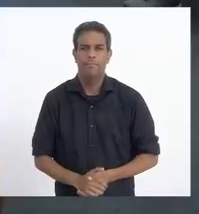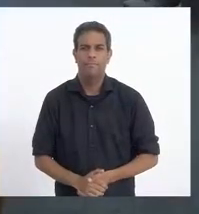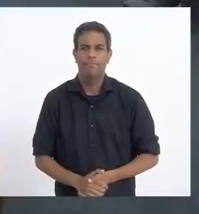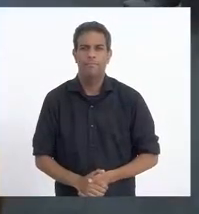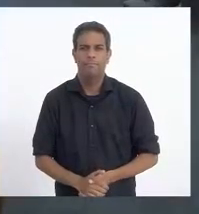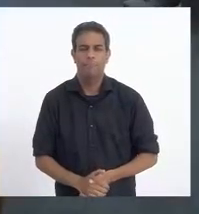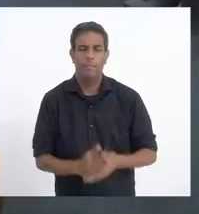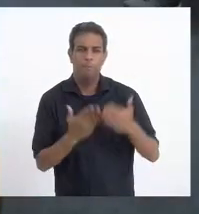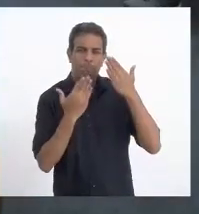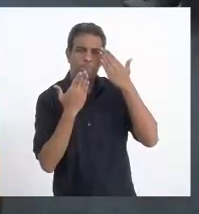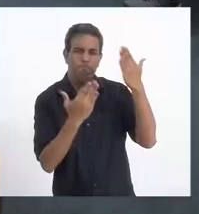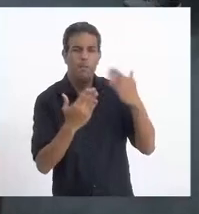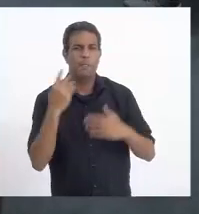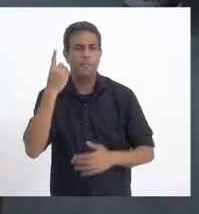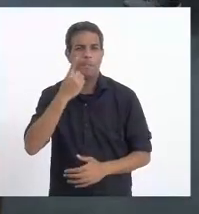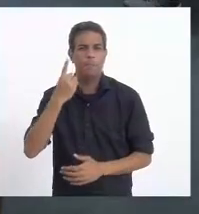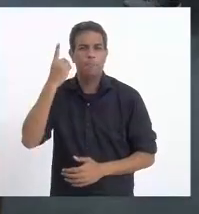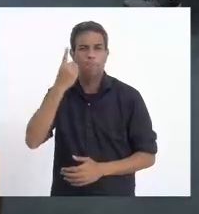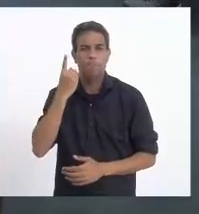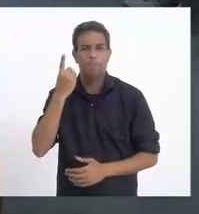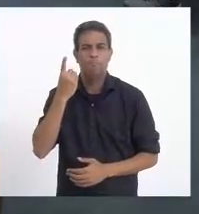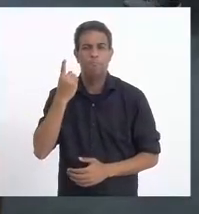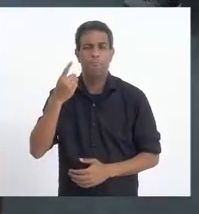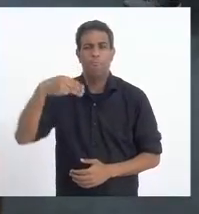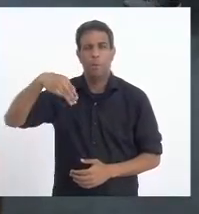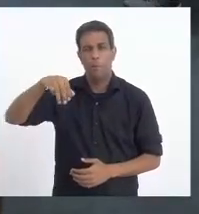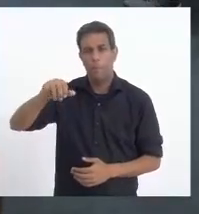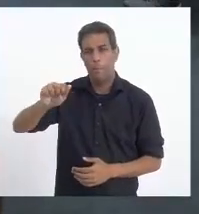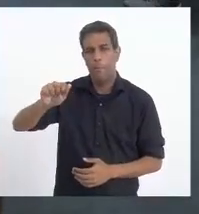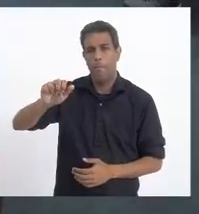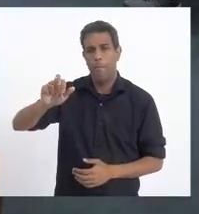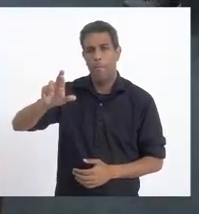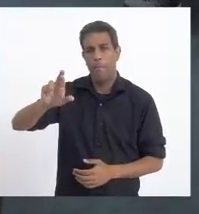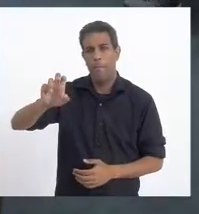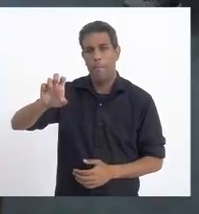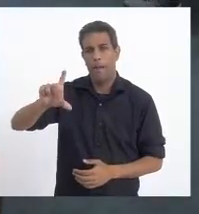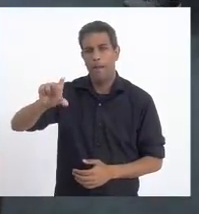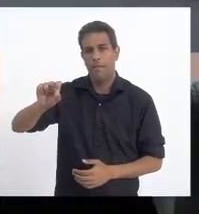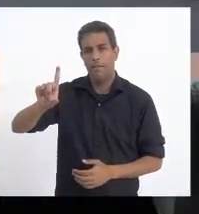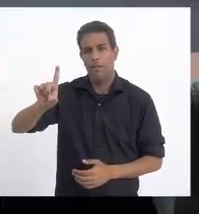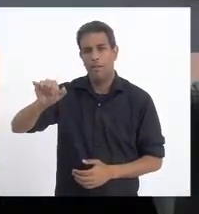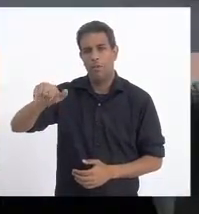obrigado a todos fala Deputado Marcelo Dino por favor